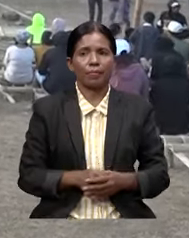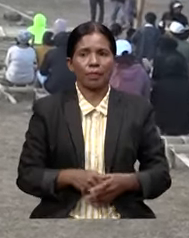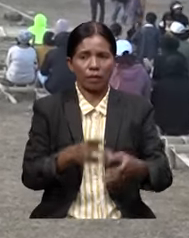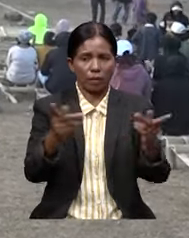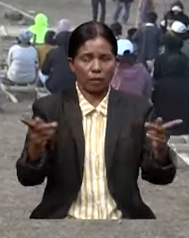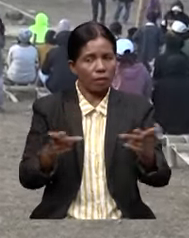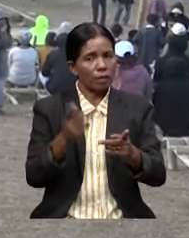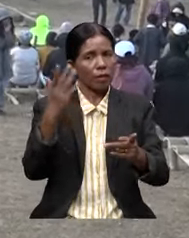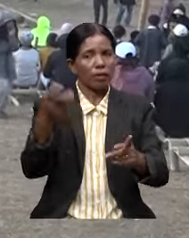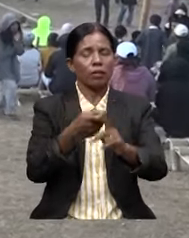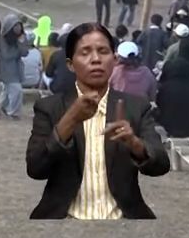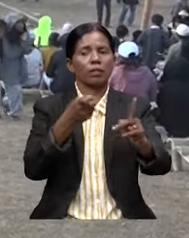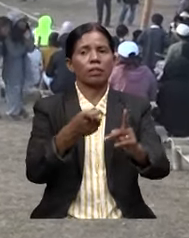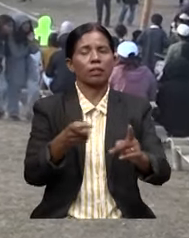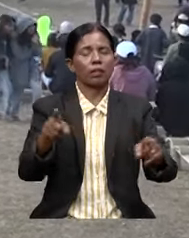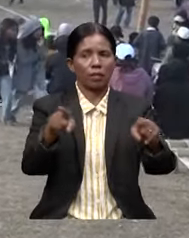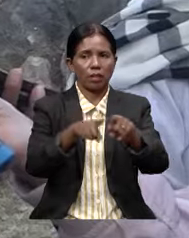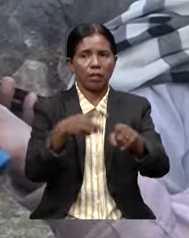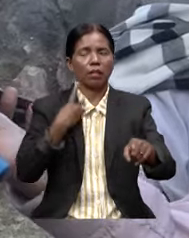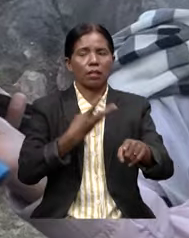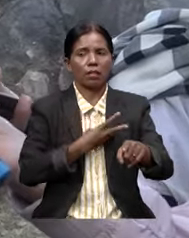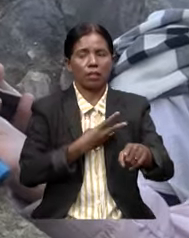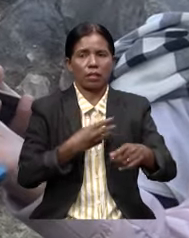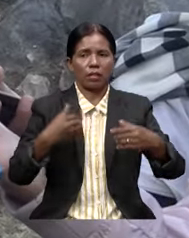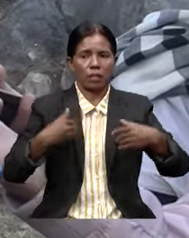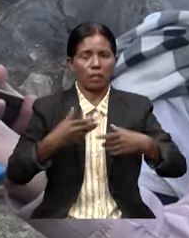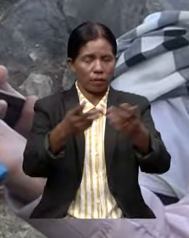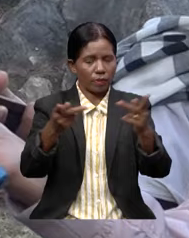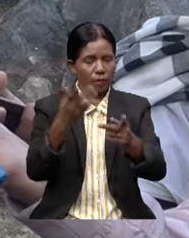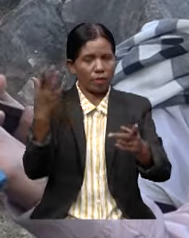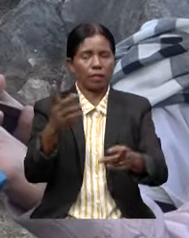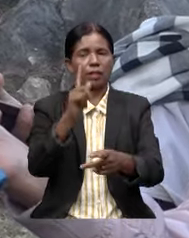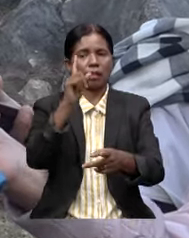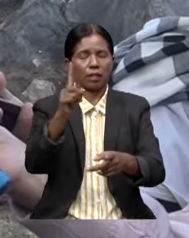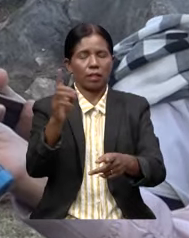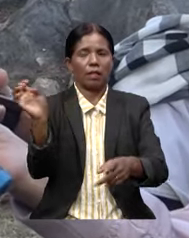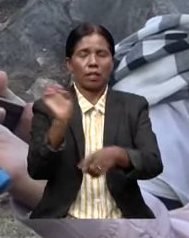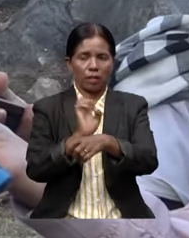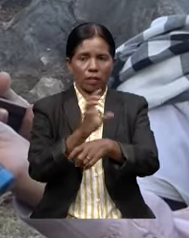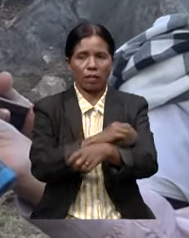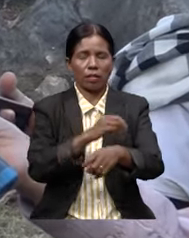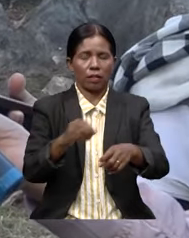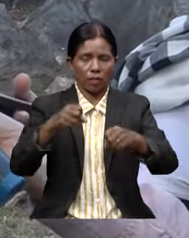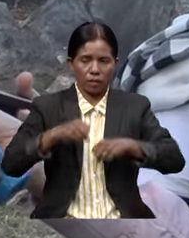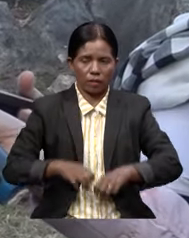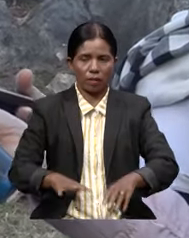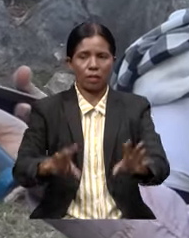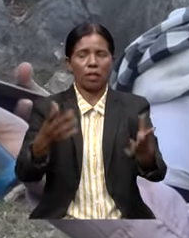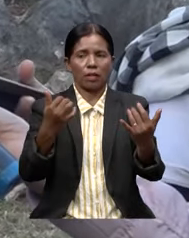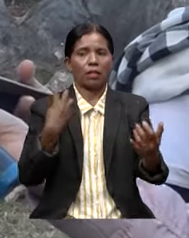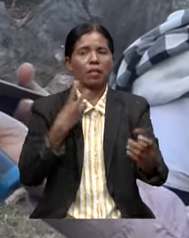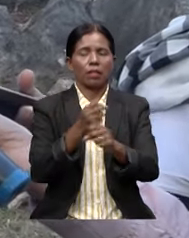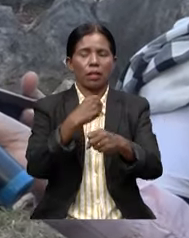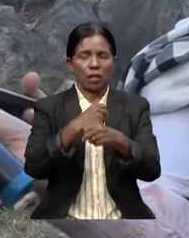Turismo, o parte usi turismo ne, maka ita ia componente hira ba turismo. Ida turismo ekologis, o tasi, ne be maka gordau